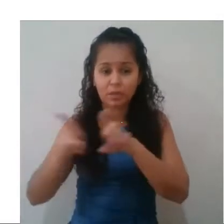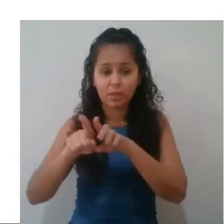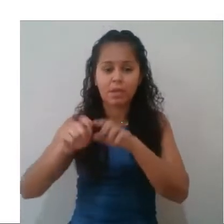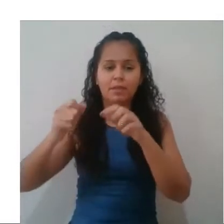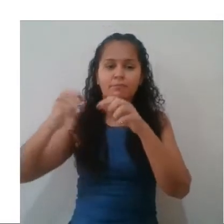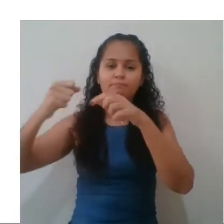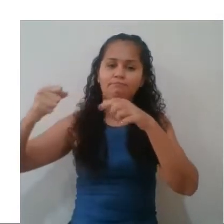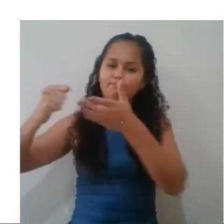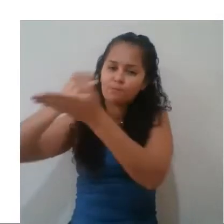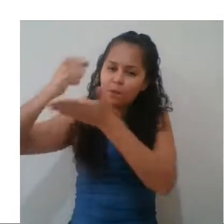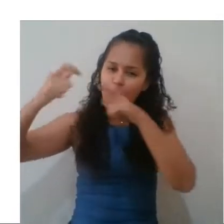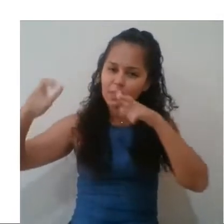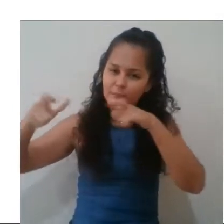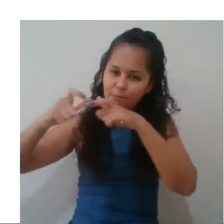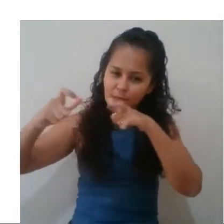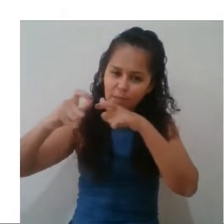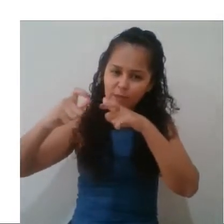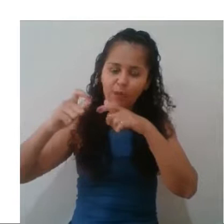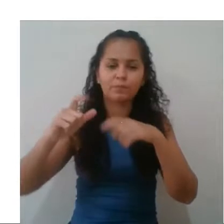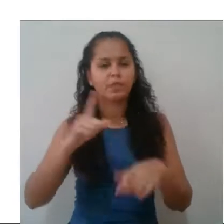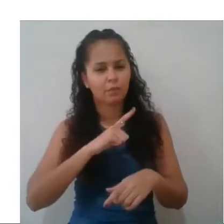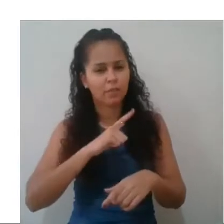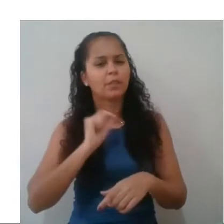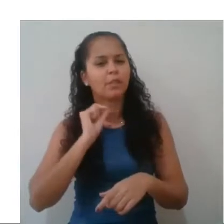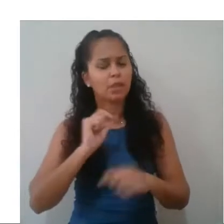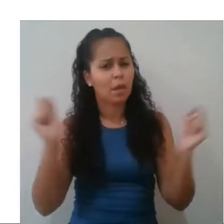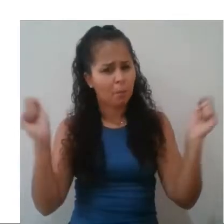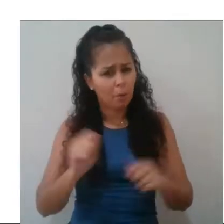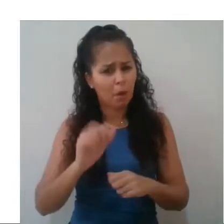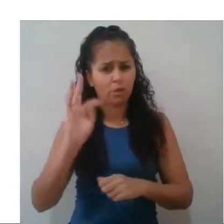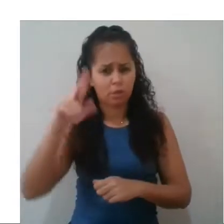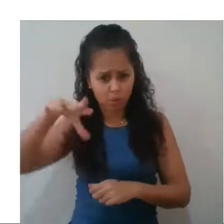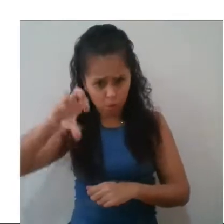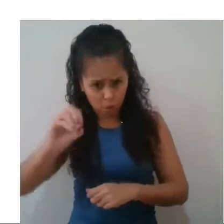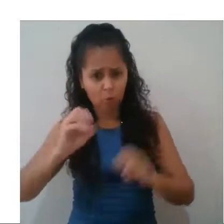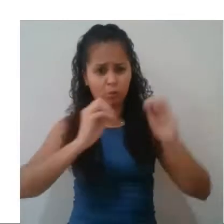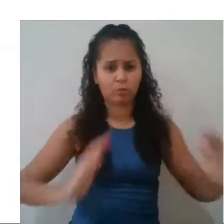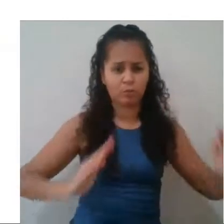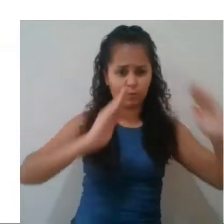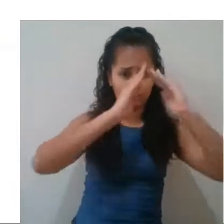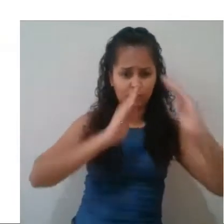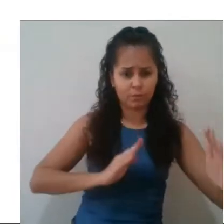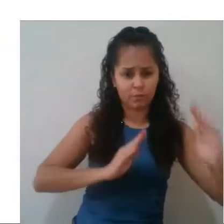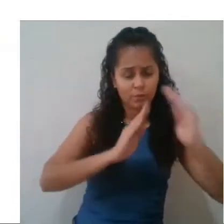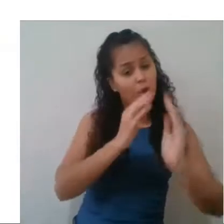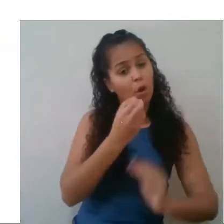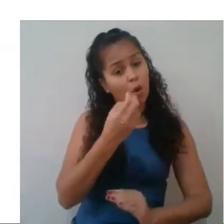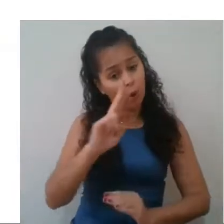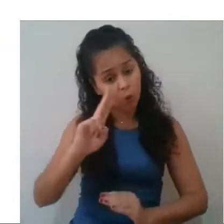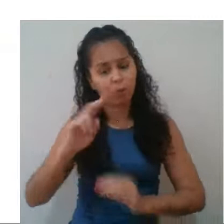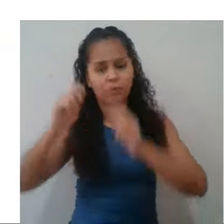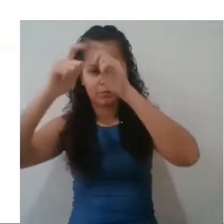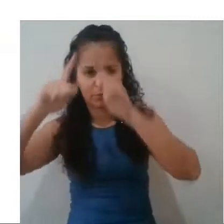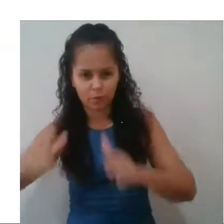obter um tronco a partir de uma pirâmide ou a partir de um cone. Trouxe aqui para